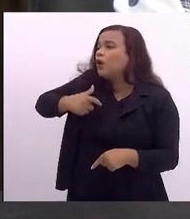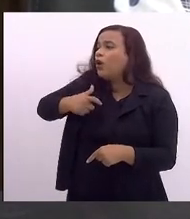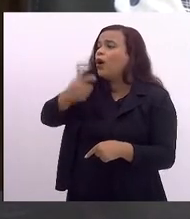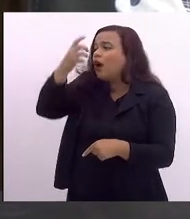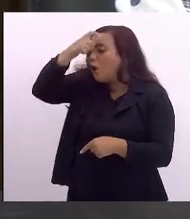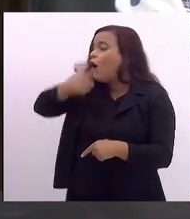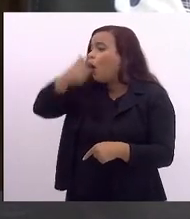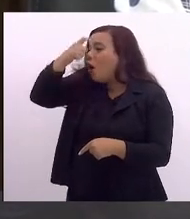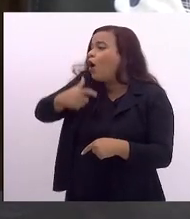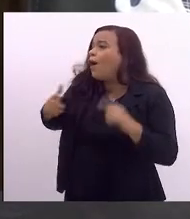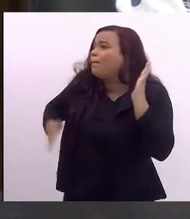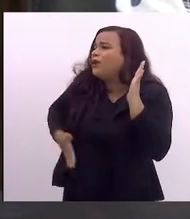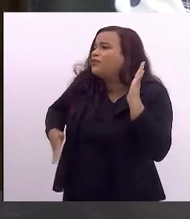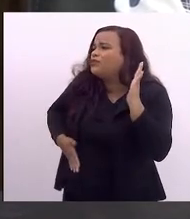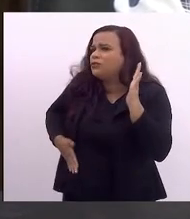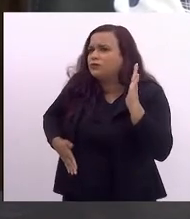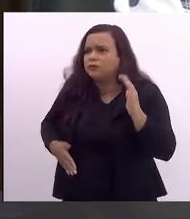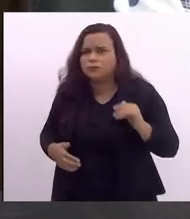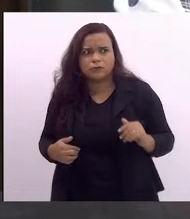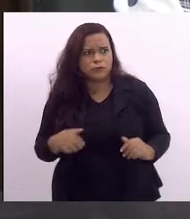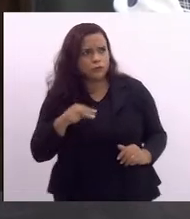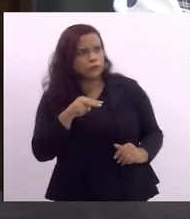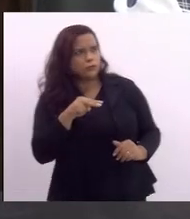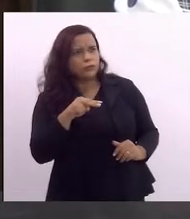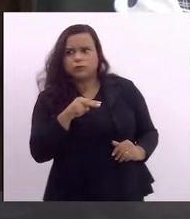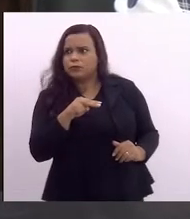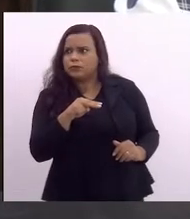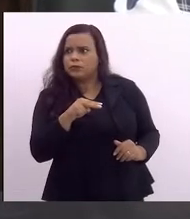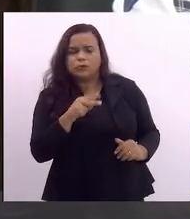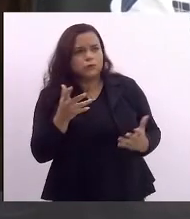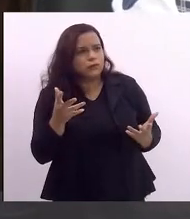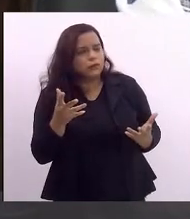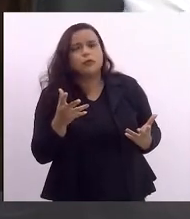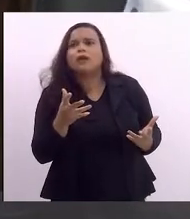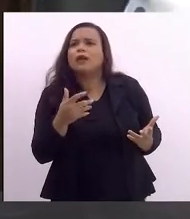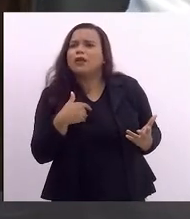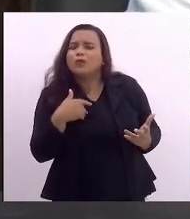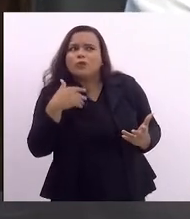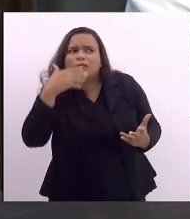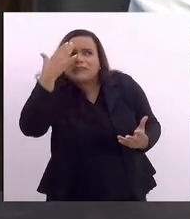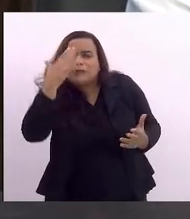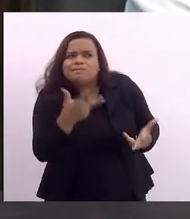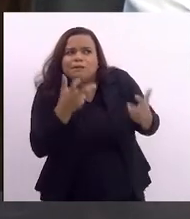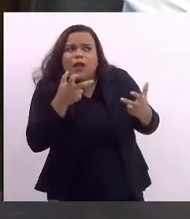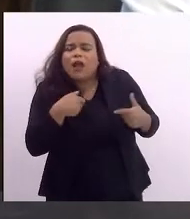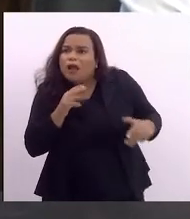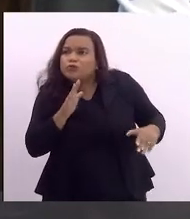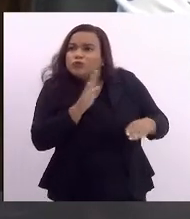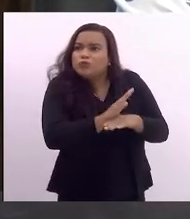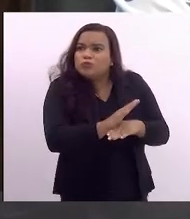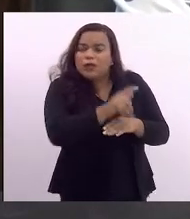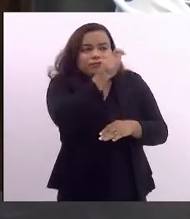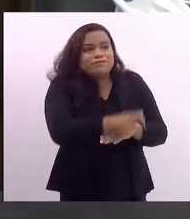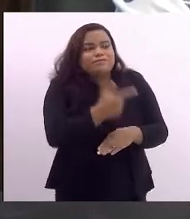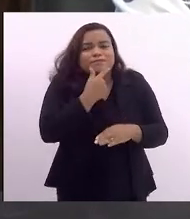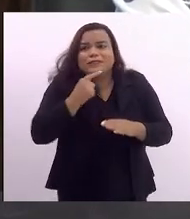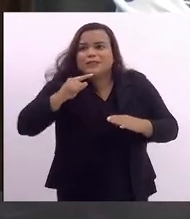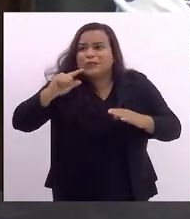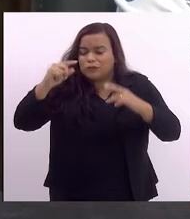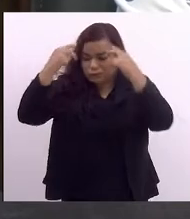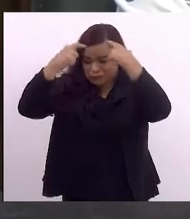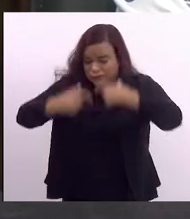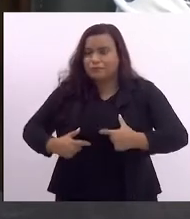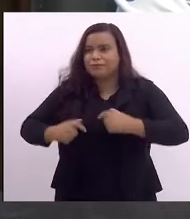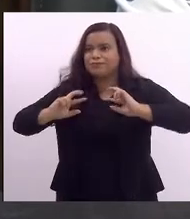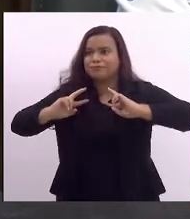aquele menino. Eu entendi que eu deveria, de alguma forma, dar a oportunidade para que ele se reconhecesse como um menino